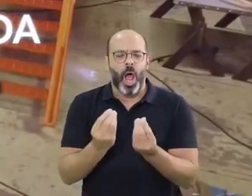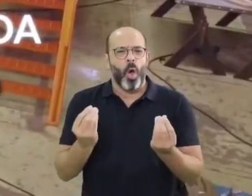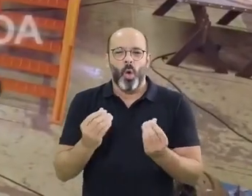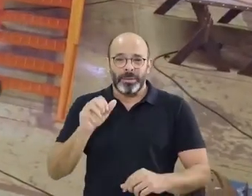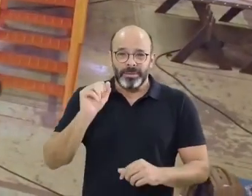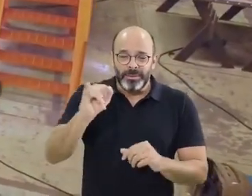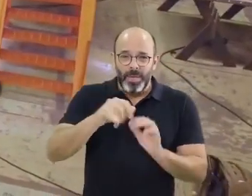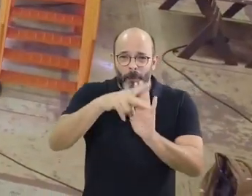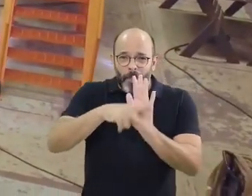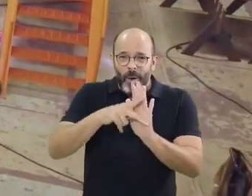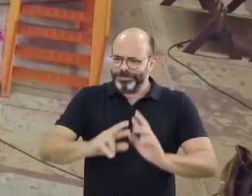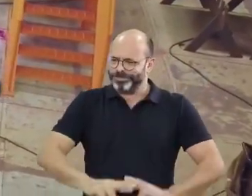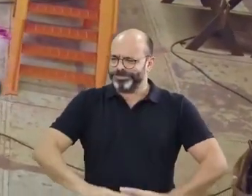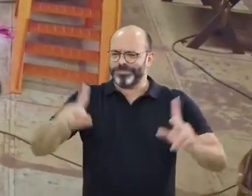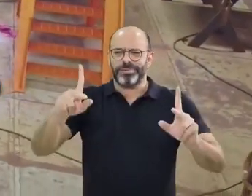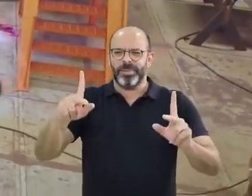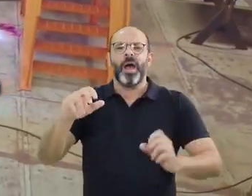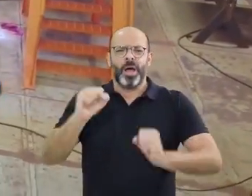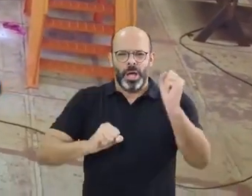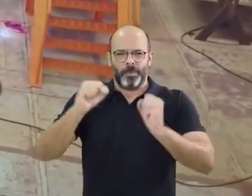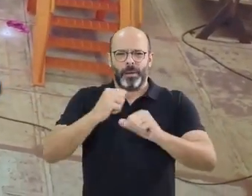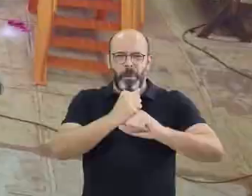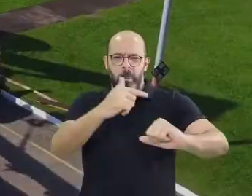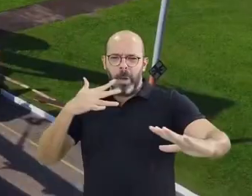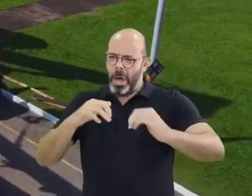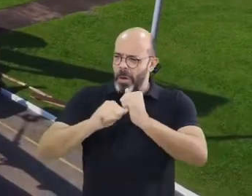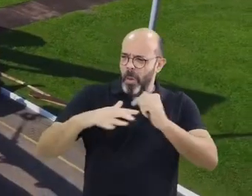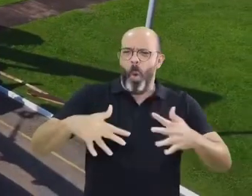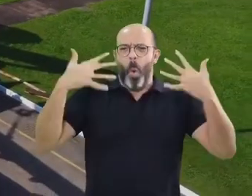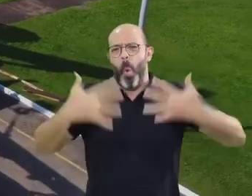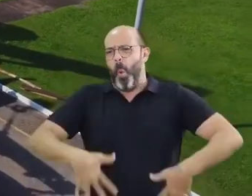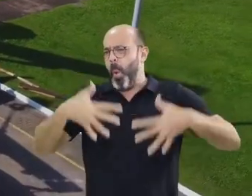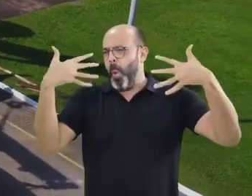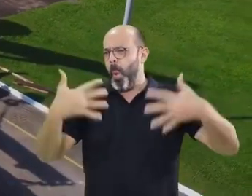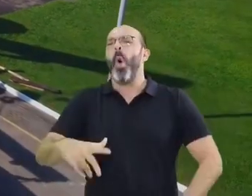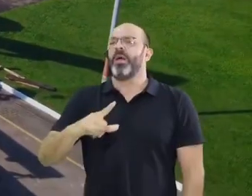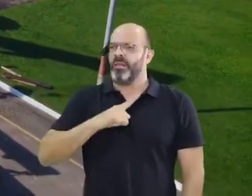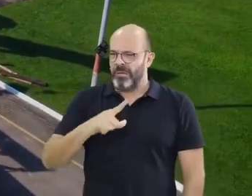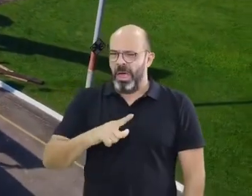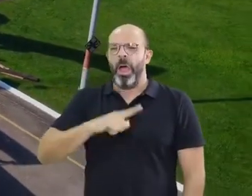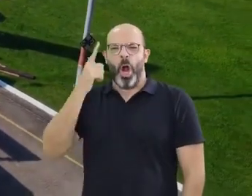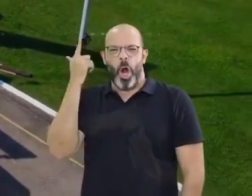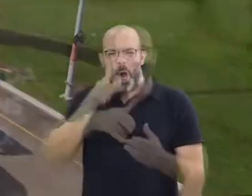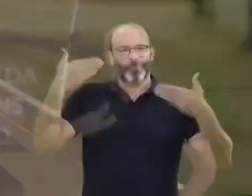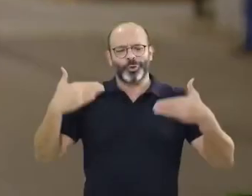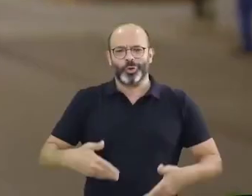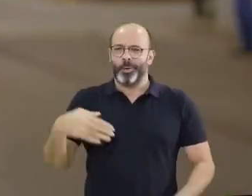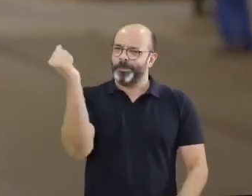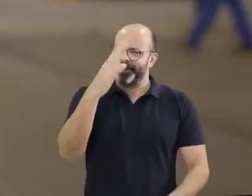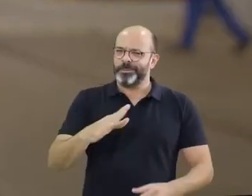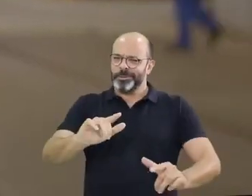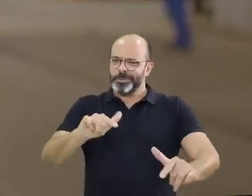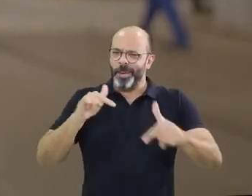Com isso, possuímos uma infraestrutura diferenciada com capacidade para absorver projetos únicos. Sou